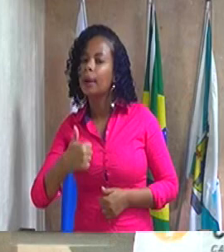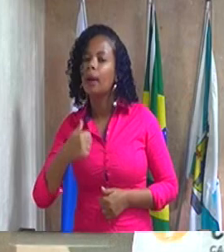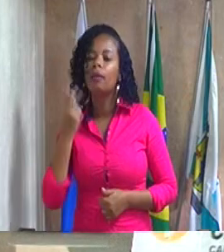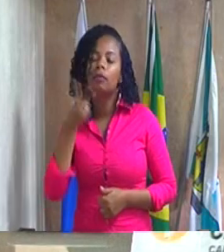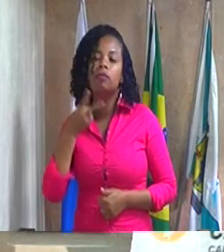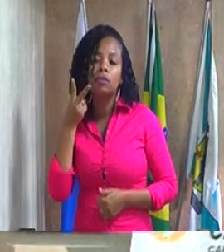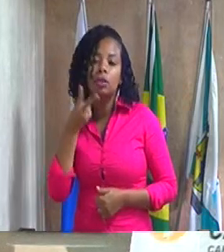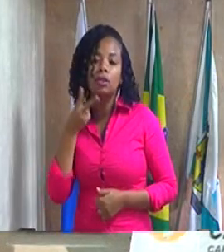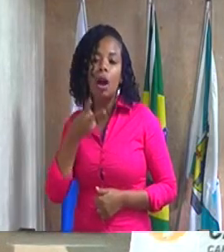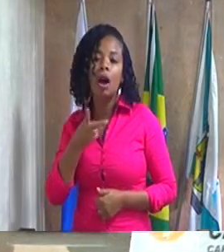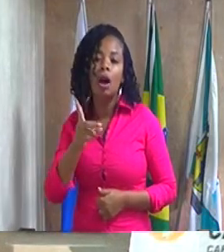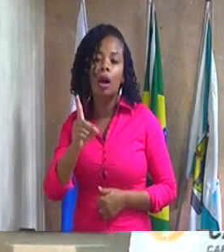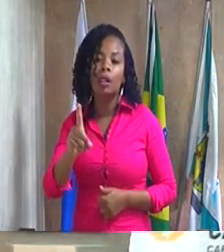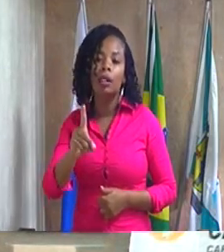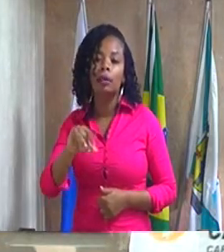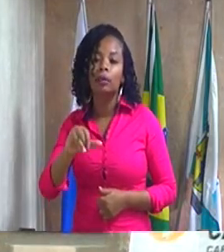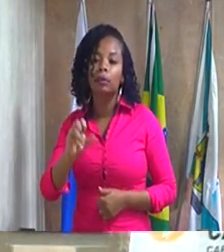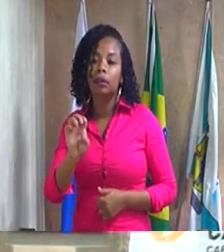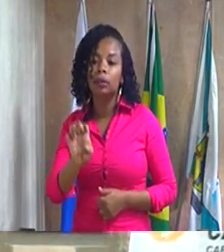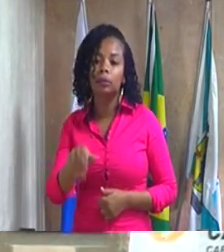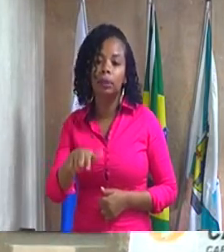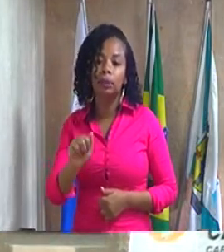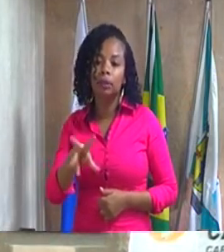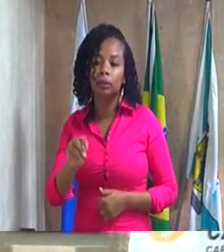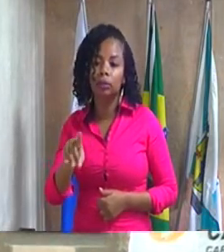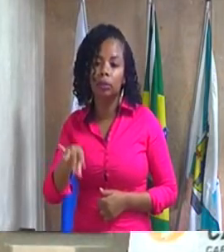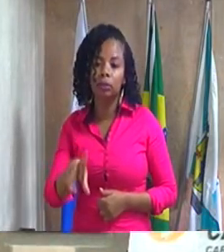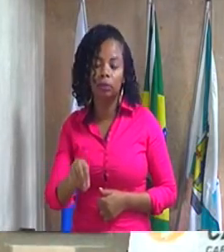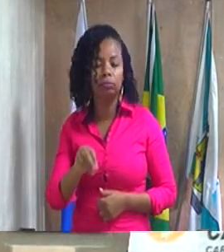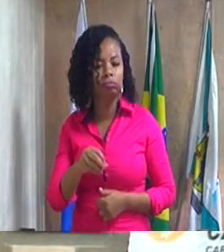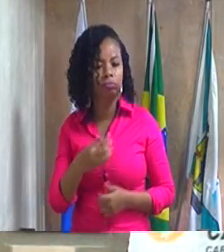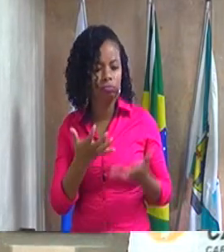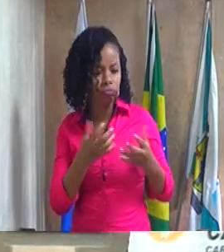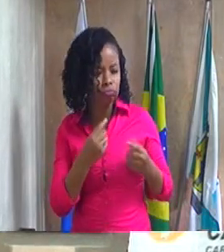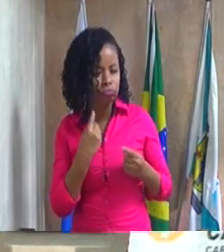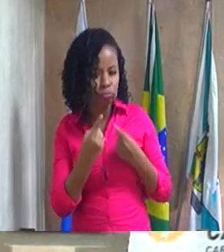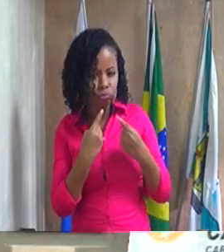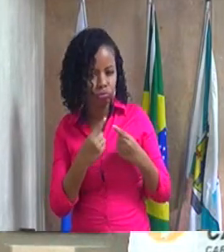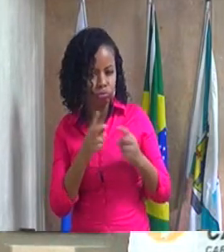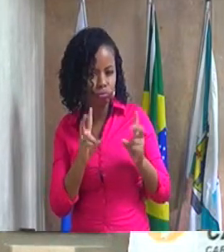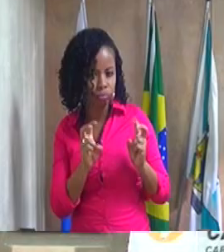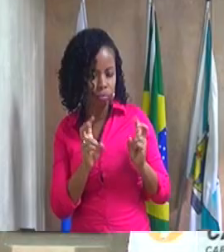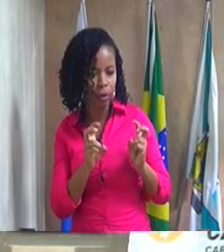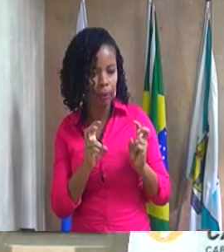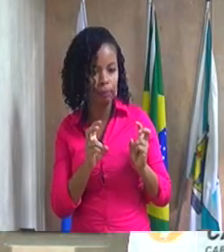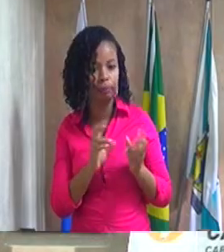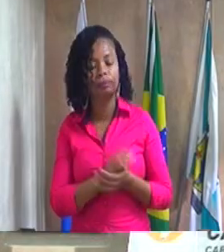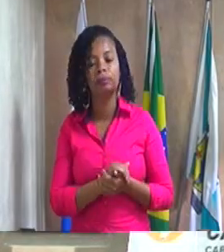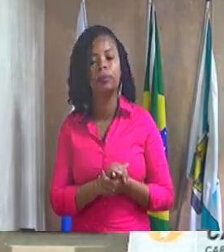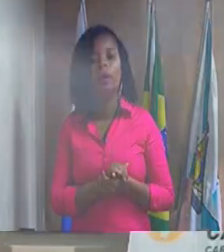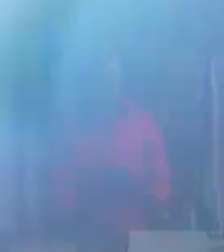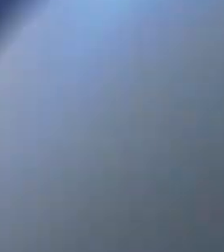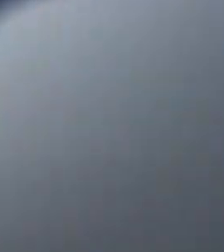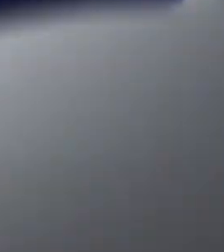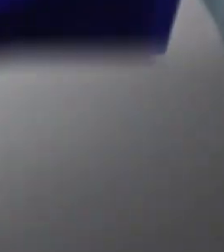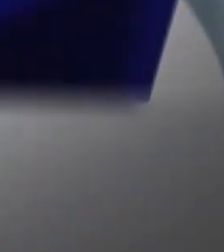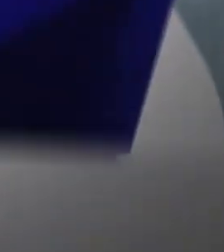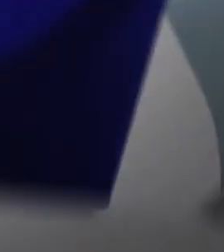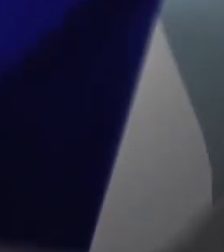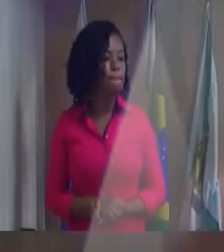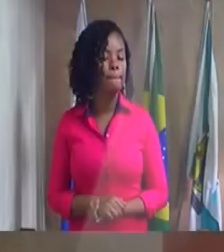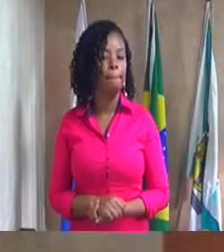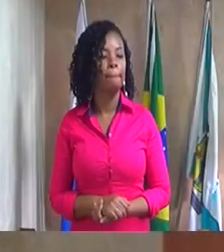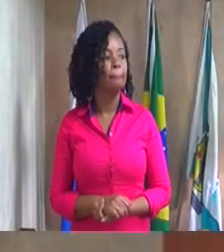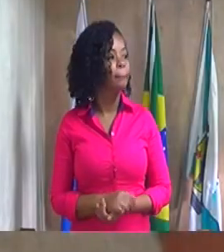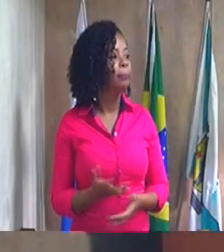Vereadora Deise do Marcelo do Soutinho vai discutir a matéria, vereadora. Quero apenas pedir vista da matéria. Tá. Meus